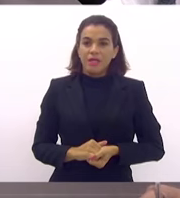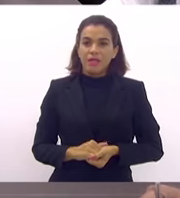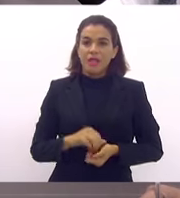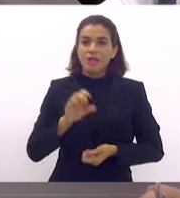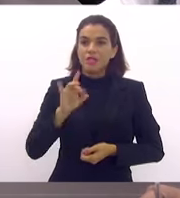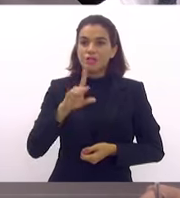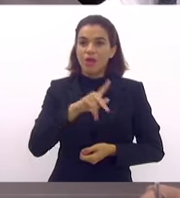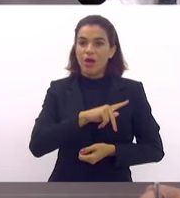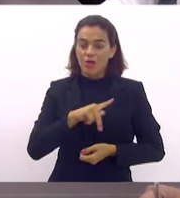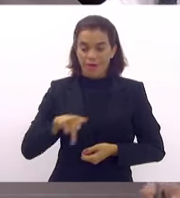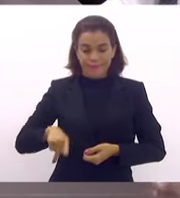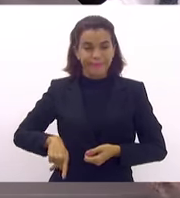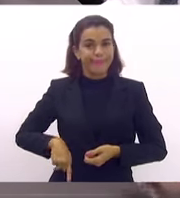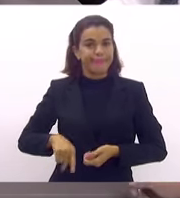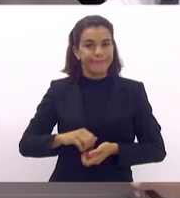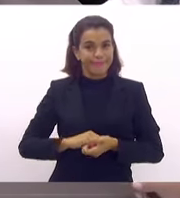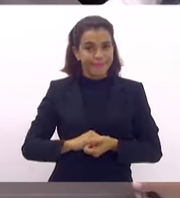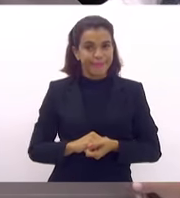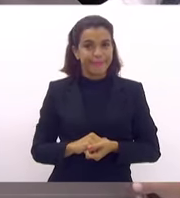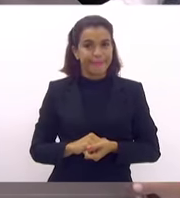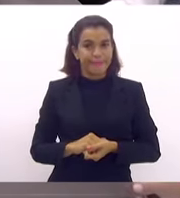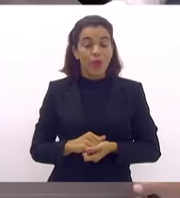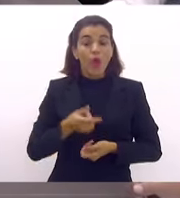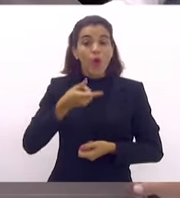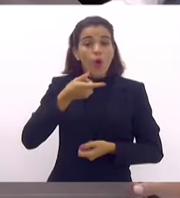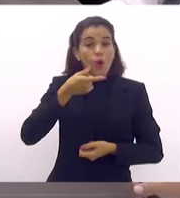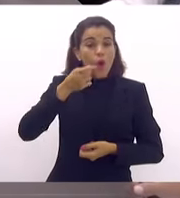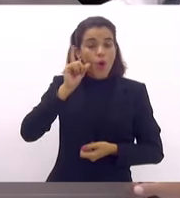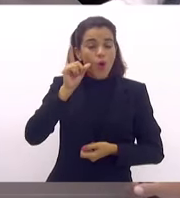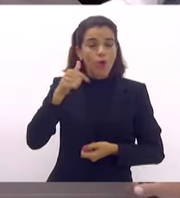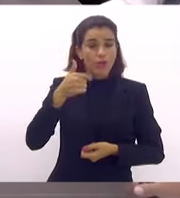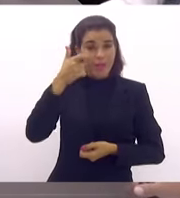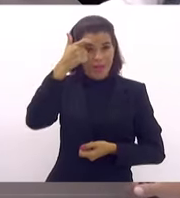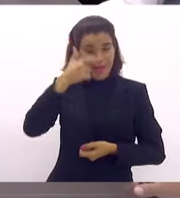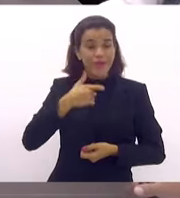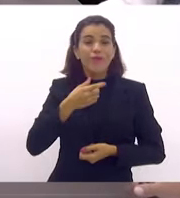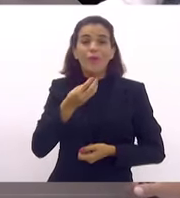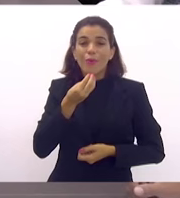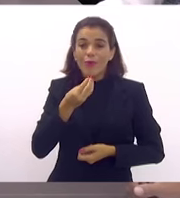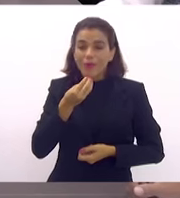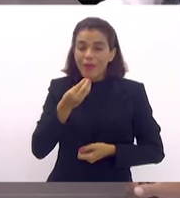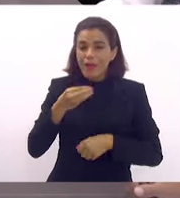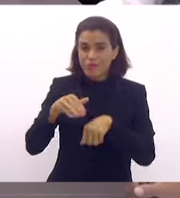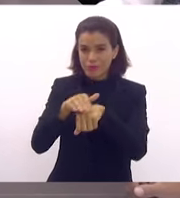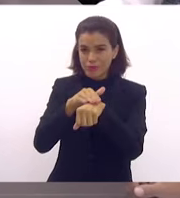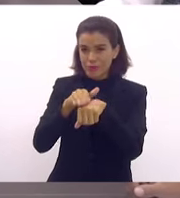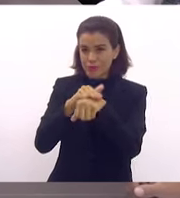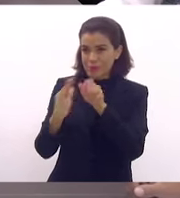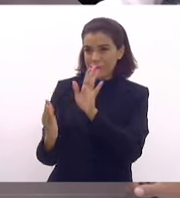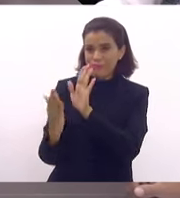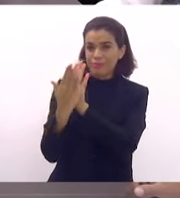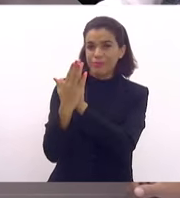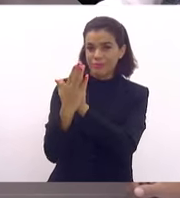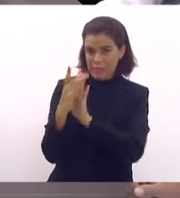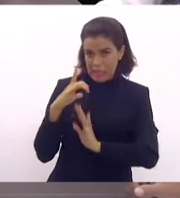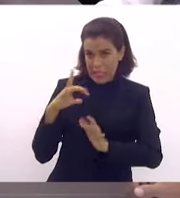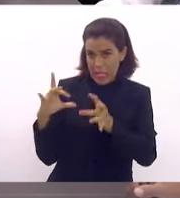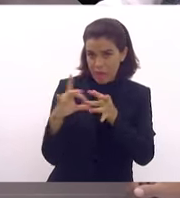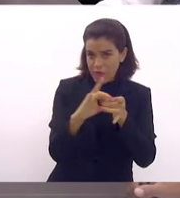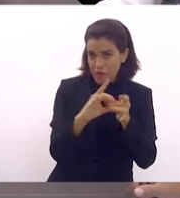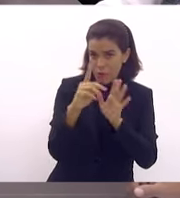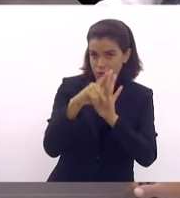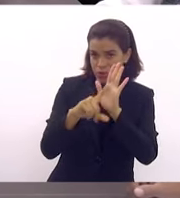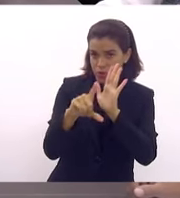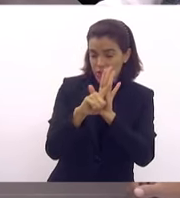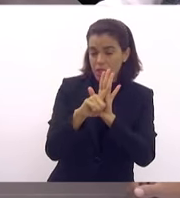presidência nesse momento, fazer essa questão de ordem, porque ontem tive a oportunidade de conversar com Vossa Excelência. Tem a ver com o projeto, deputado? Eu